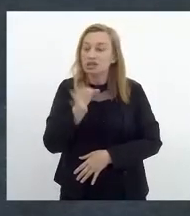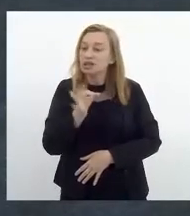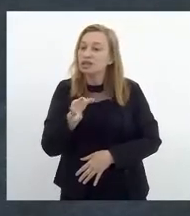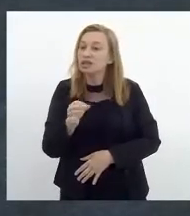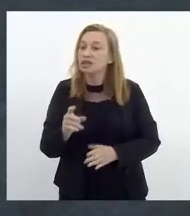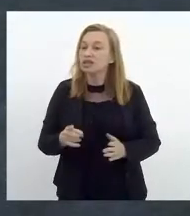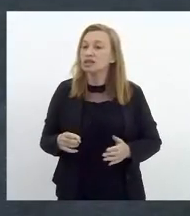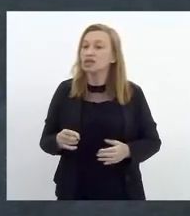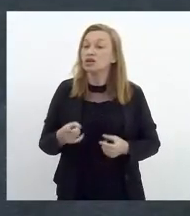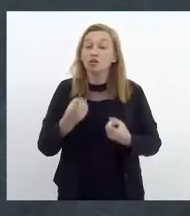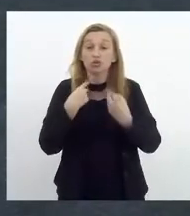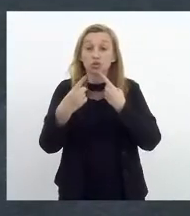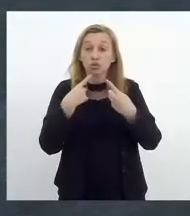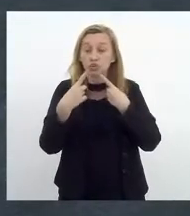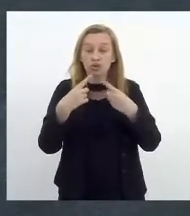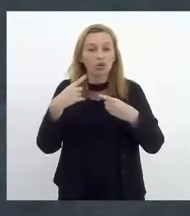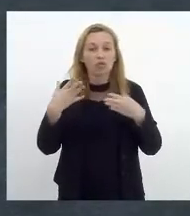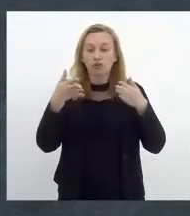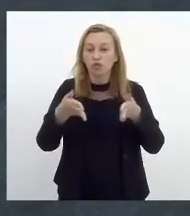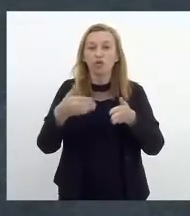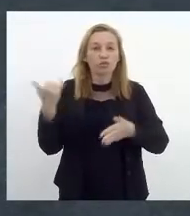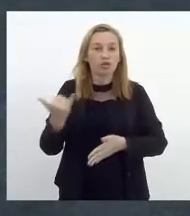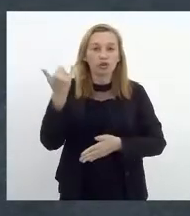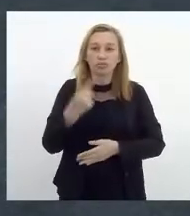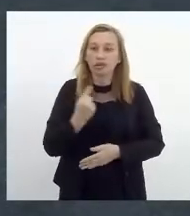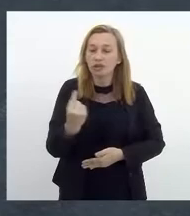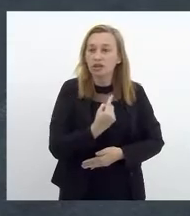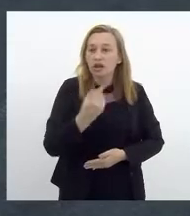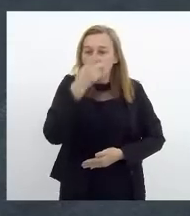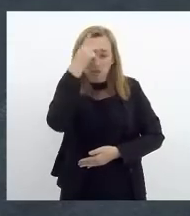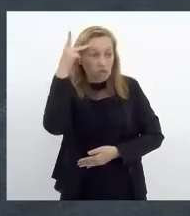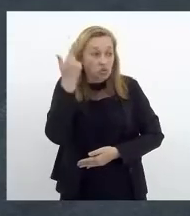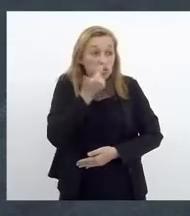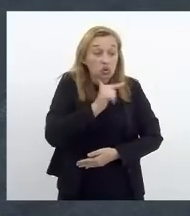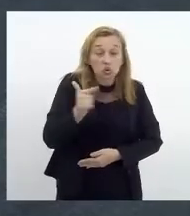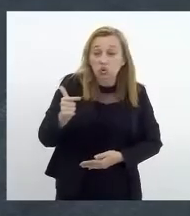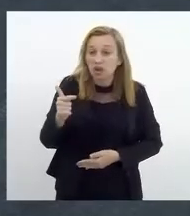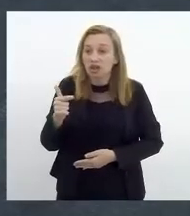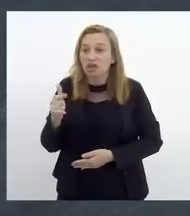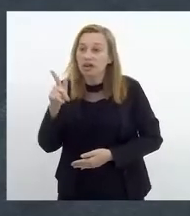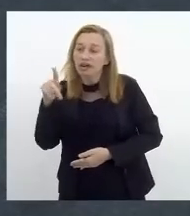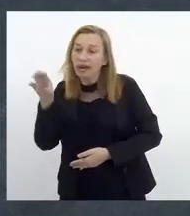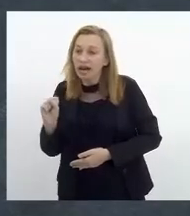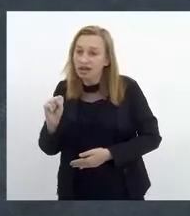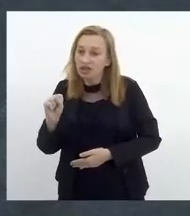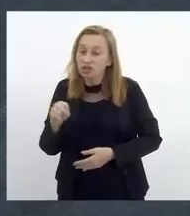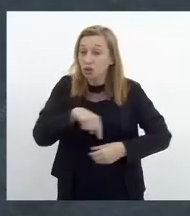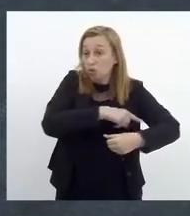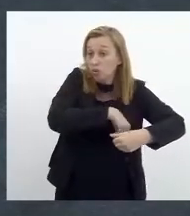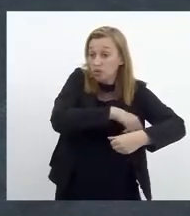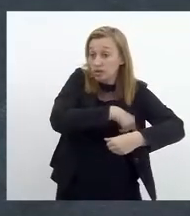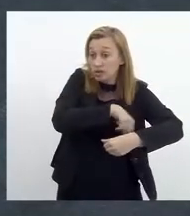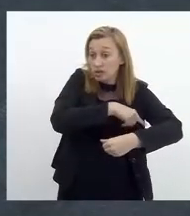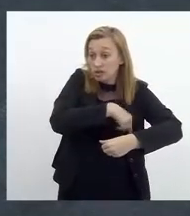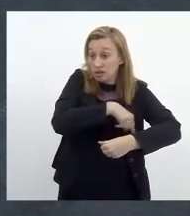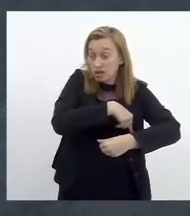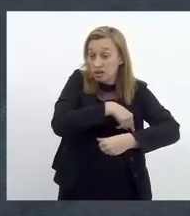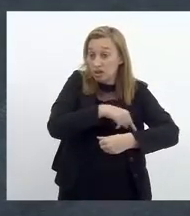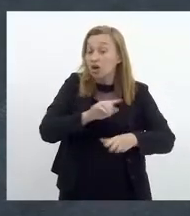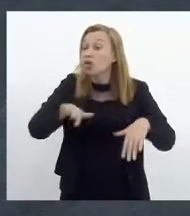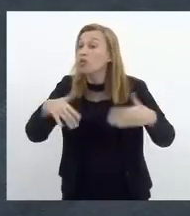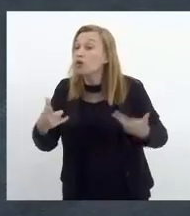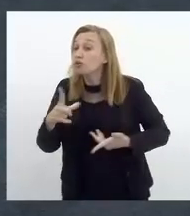aí um debate que é central para a gente hoje. As pessoas não têm gás de cozinha para cozinhar quando